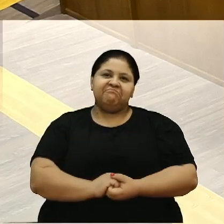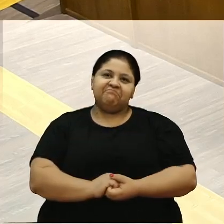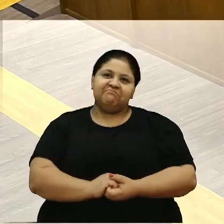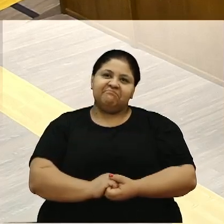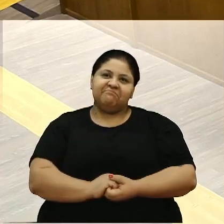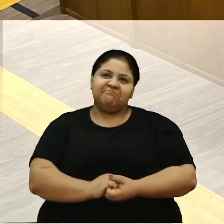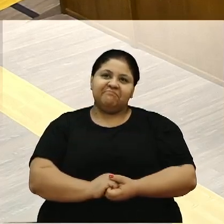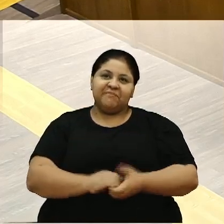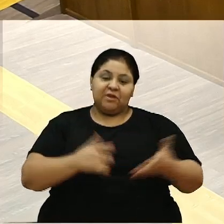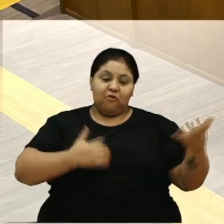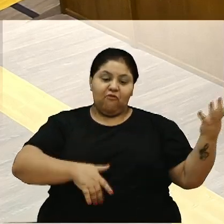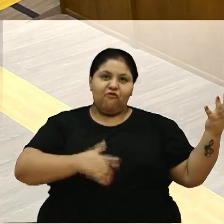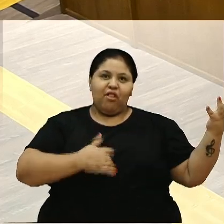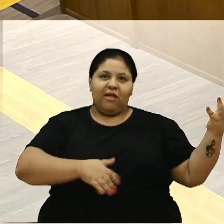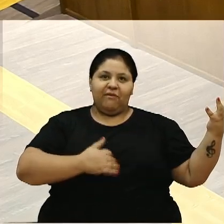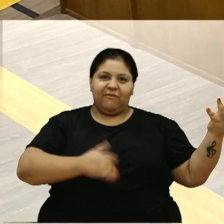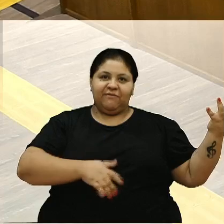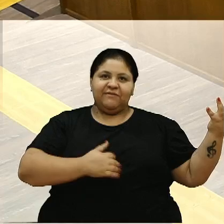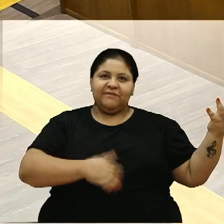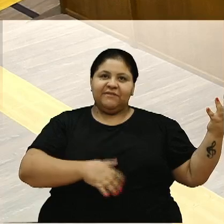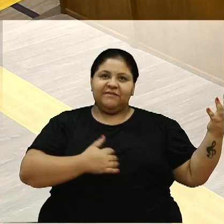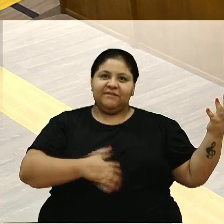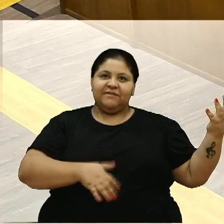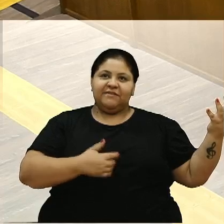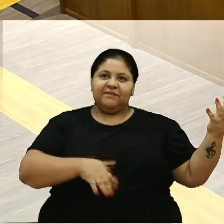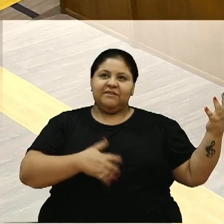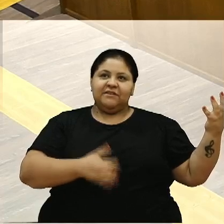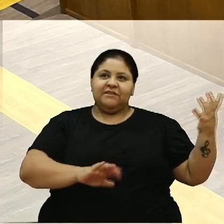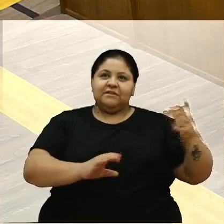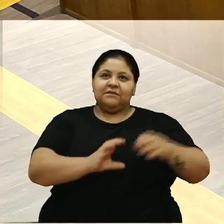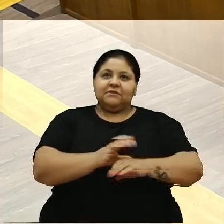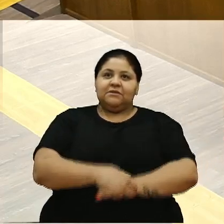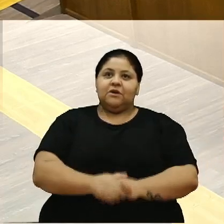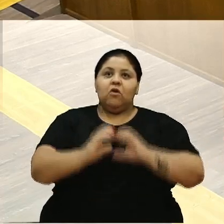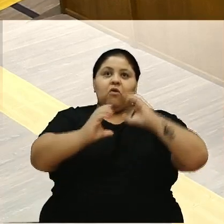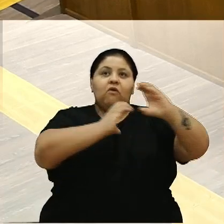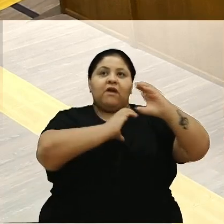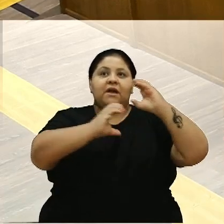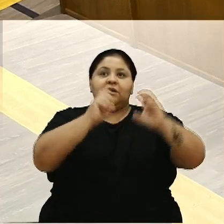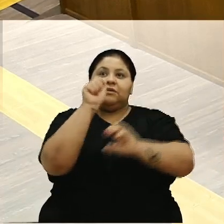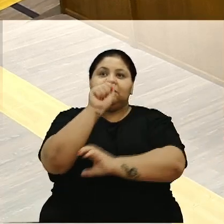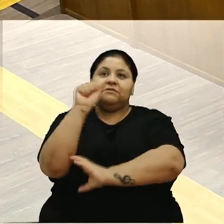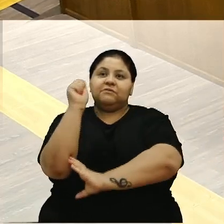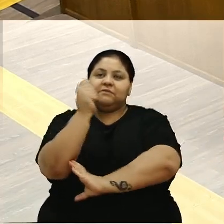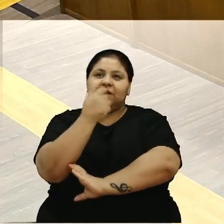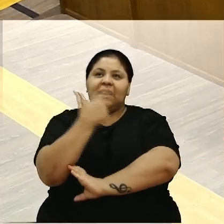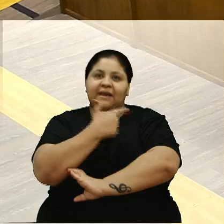Pega o violão aí, vamos fazer o Canto Alegre-Texto, todo mundo conhece, então.